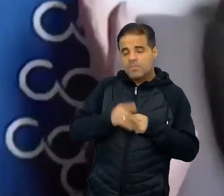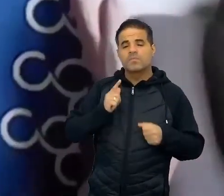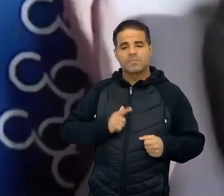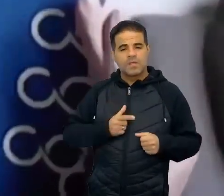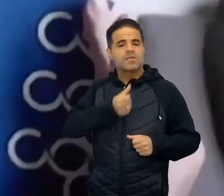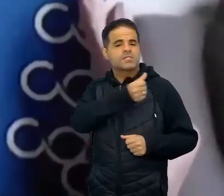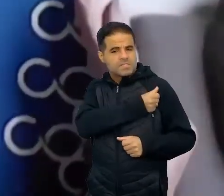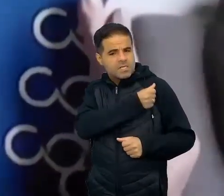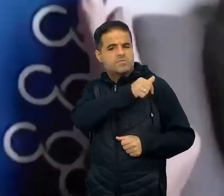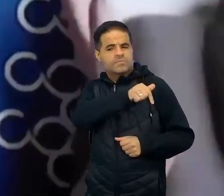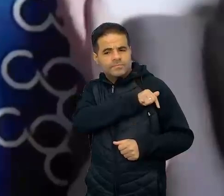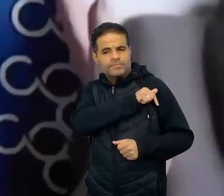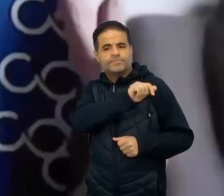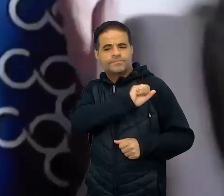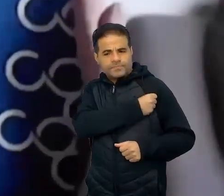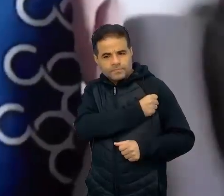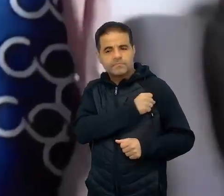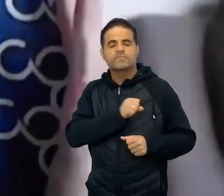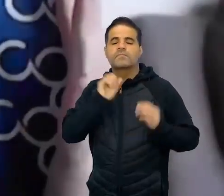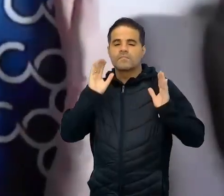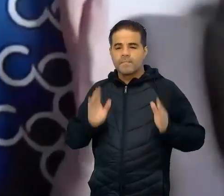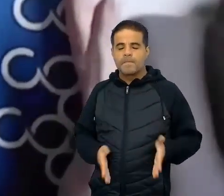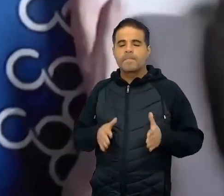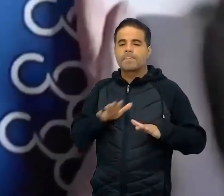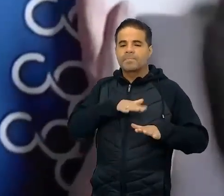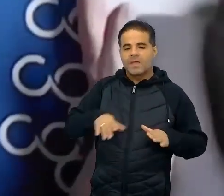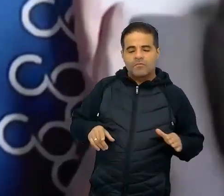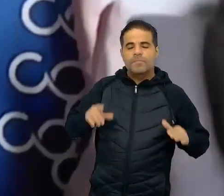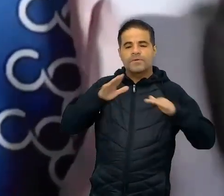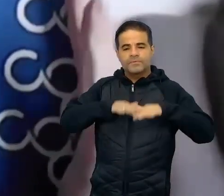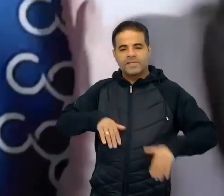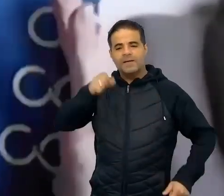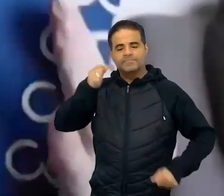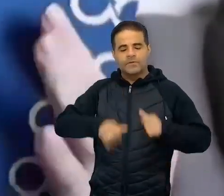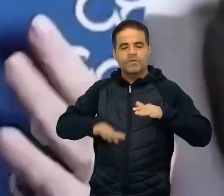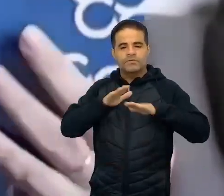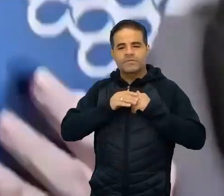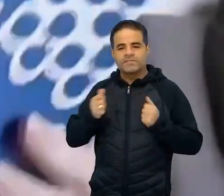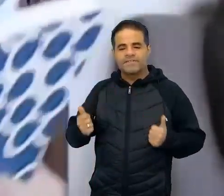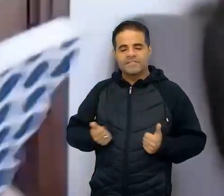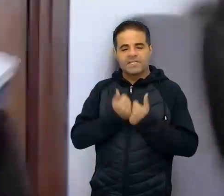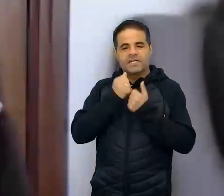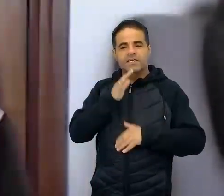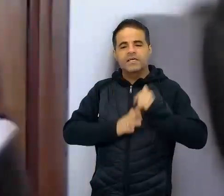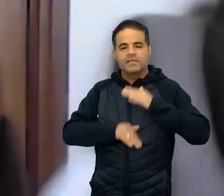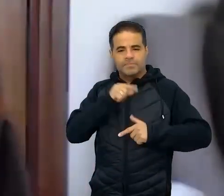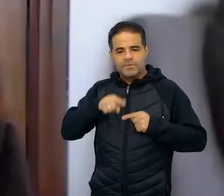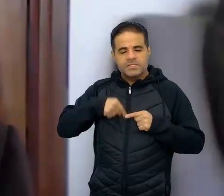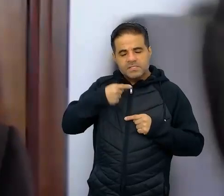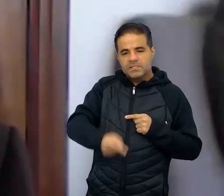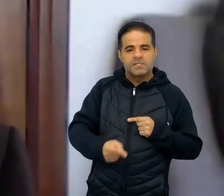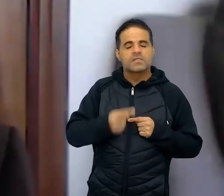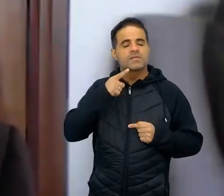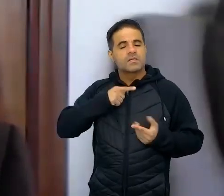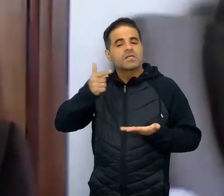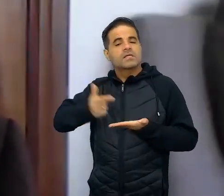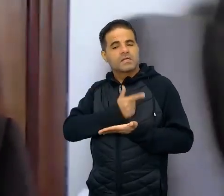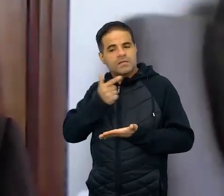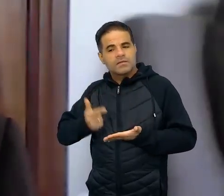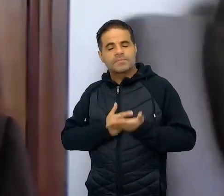no sexto, no sétimo, no oitavo e no nono, né? Mas que vocês buscassem o material. Quem tem o caderno do